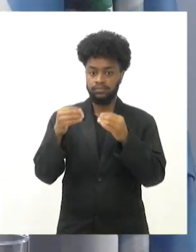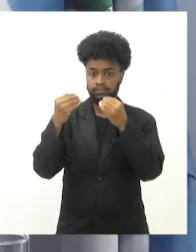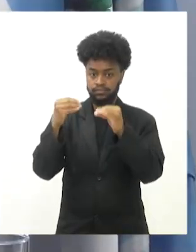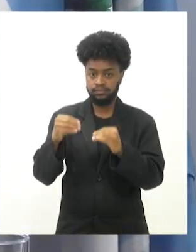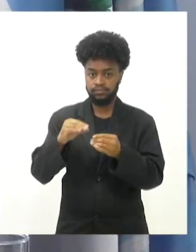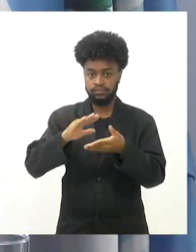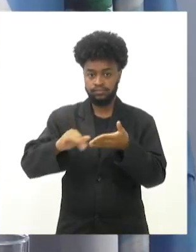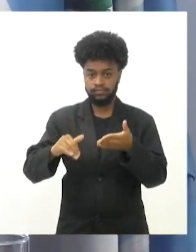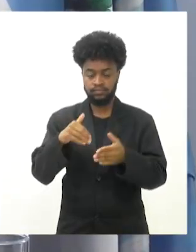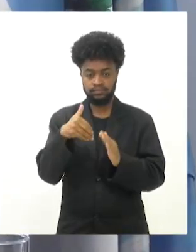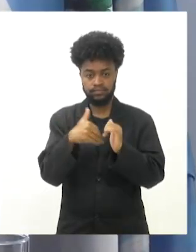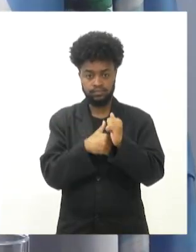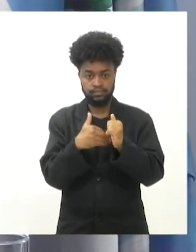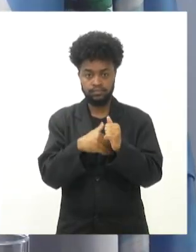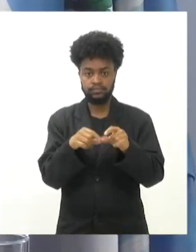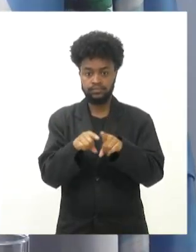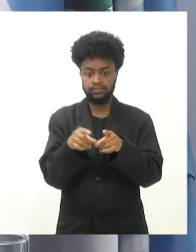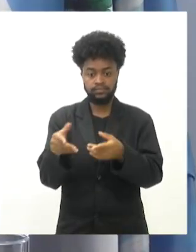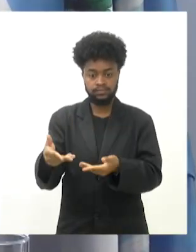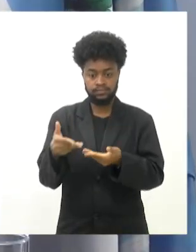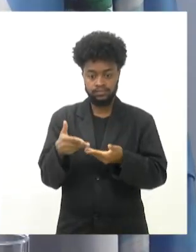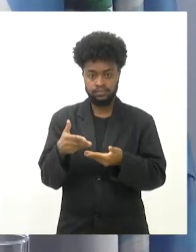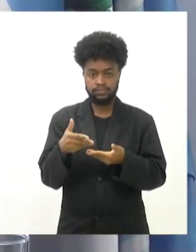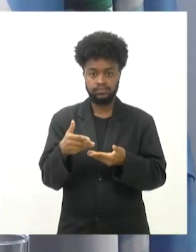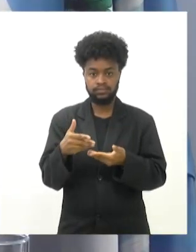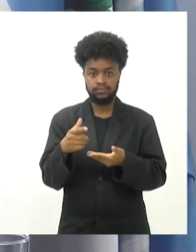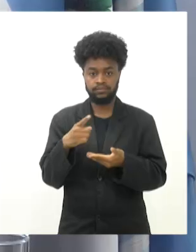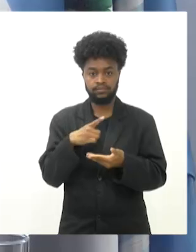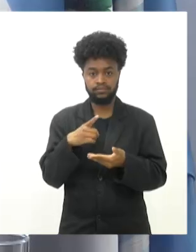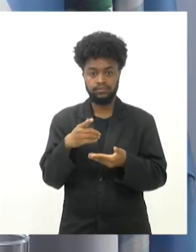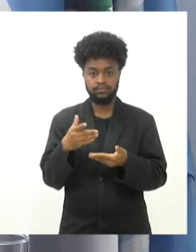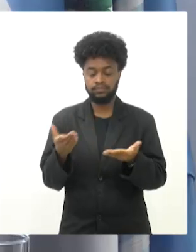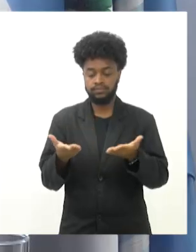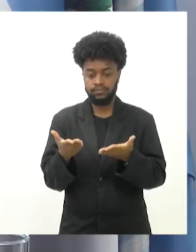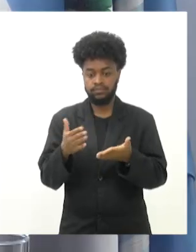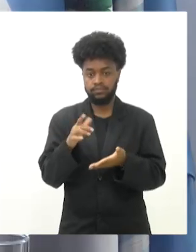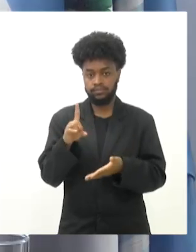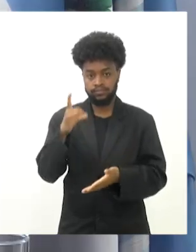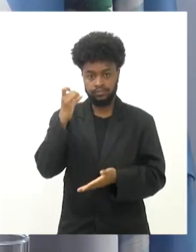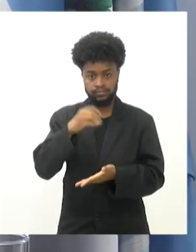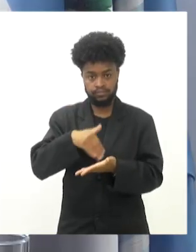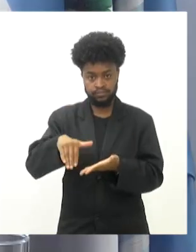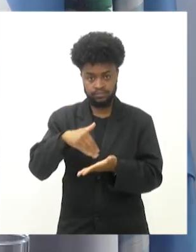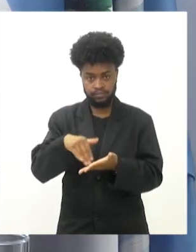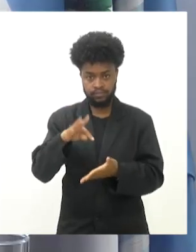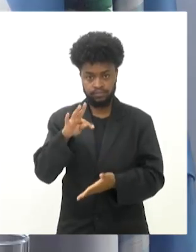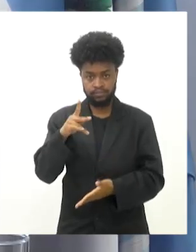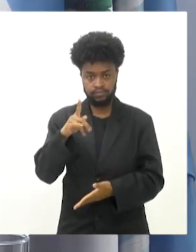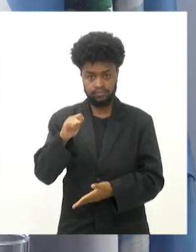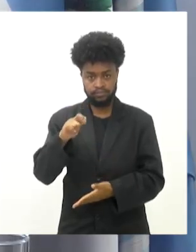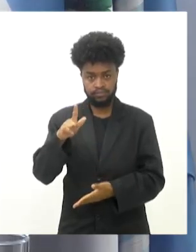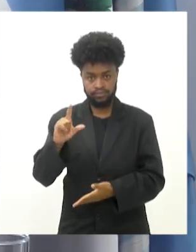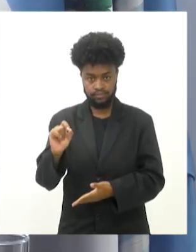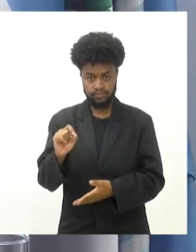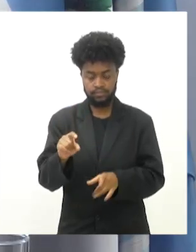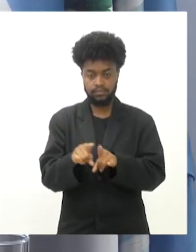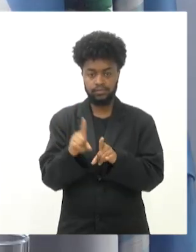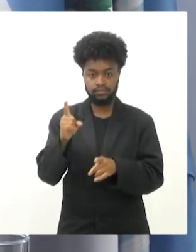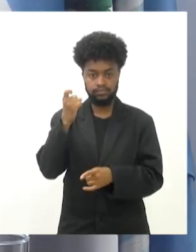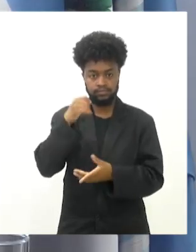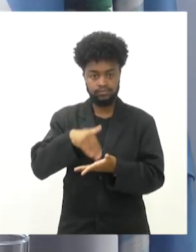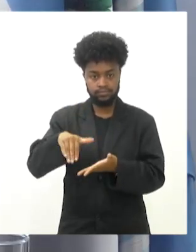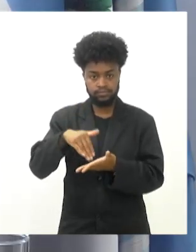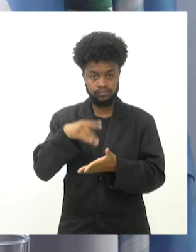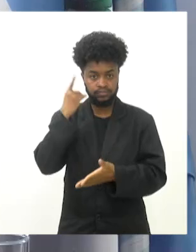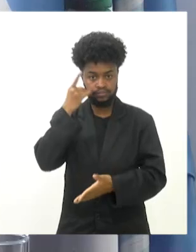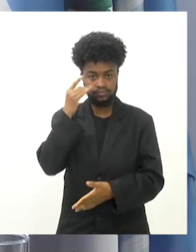as convocações, excluídas por hora o ex-secretário, atual conselheiro do Tribunal de Contas, Thiago Pampolha, e o ex-secretário, atual